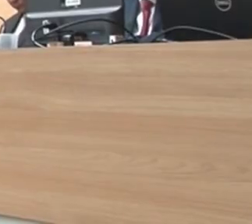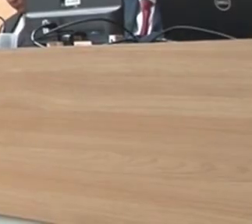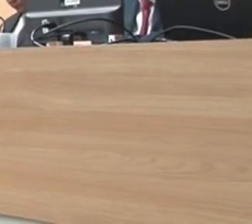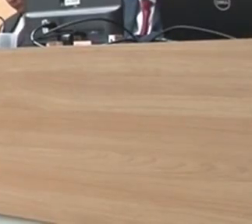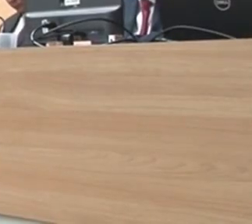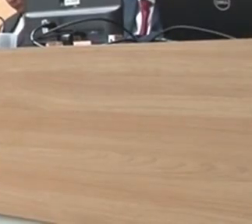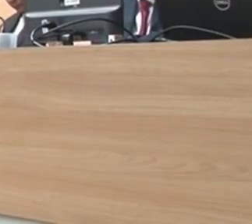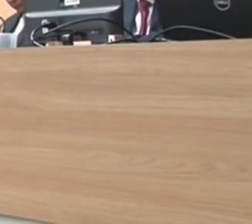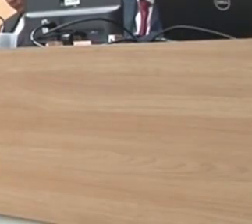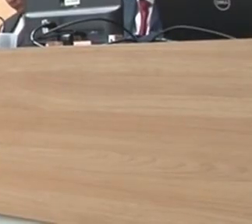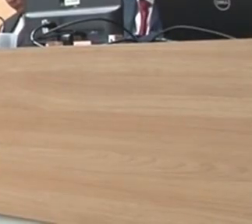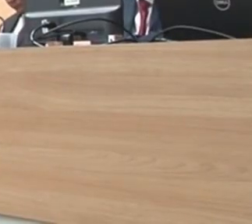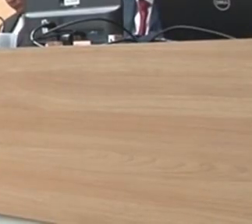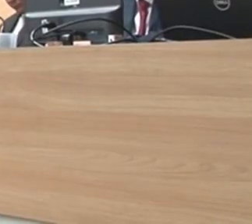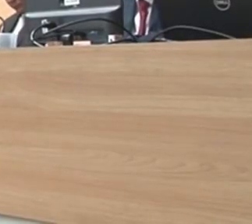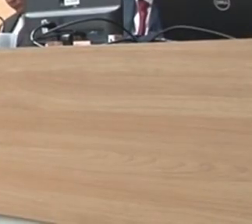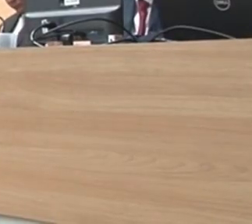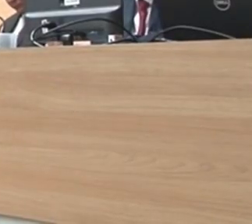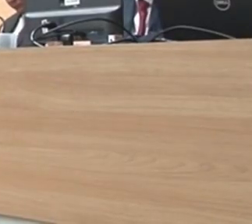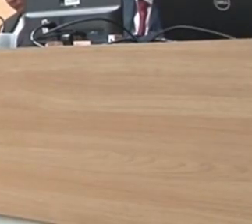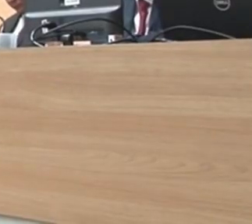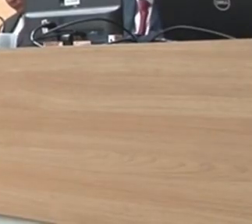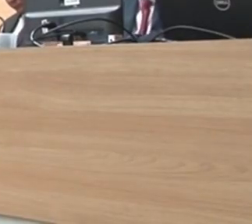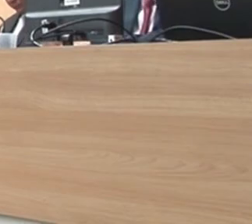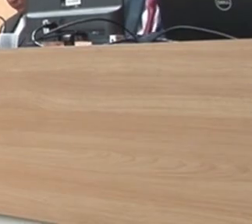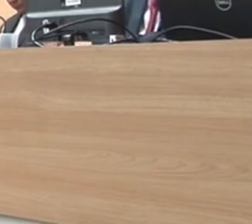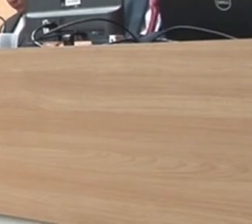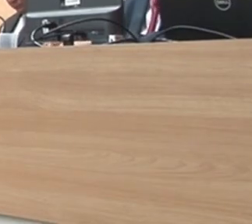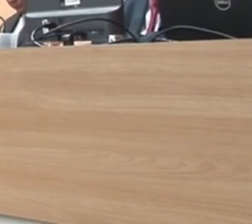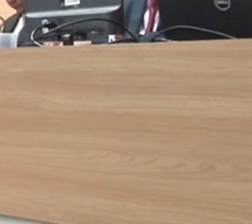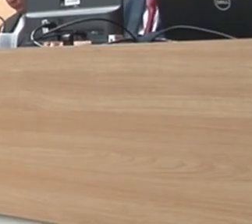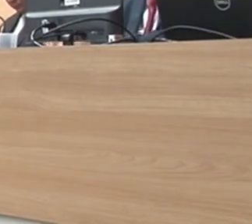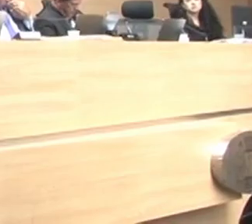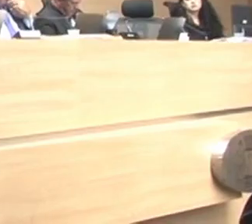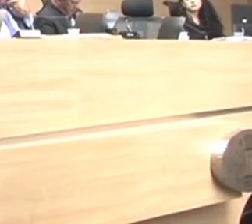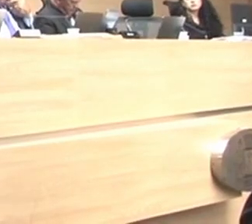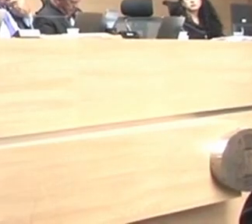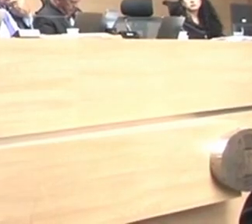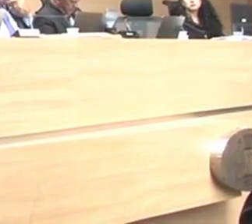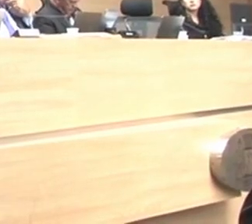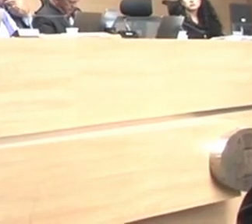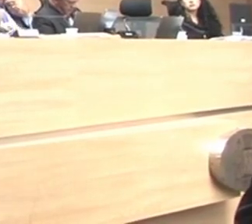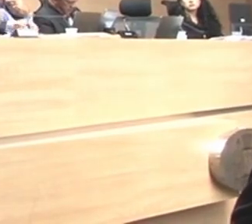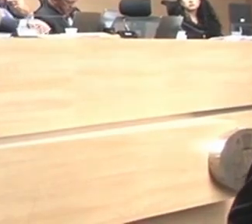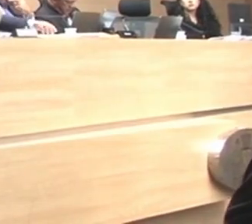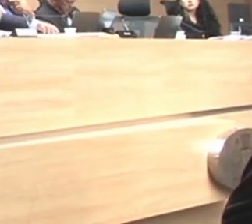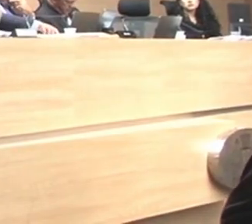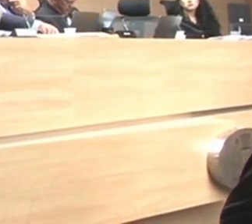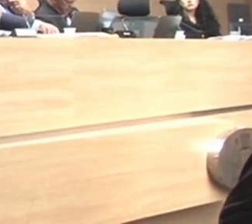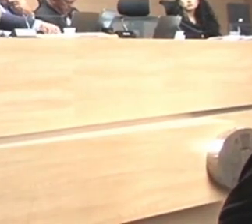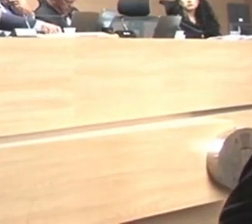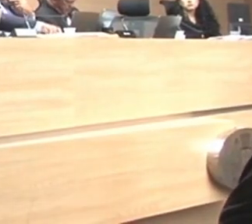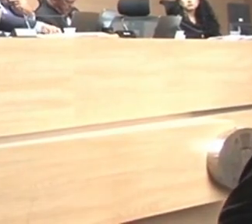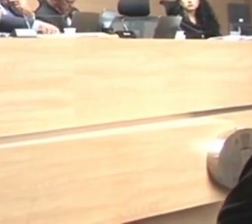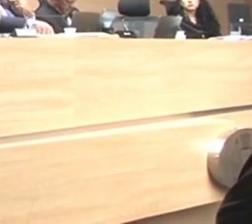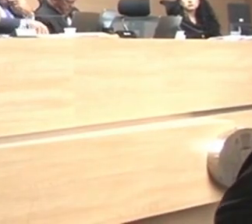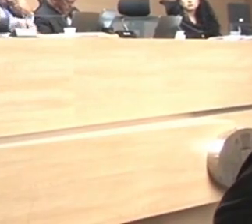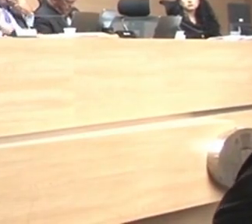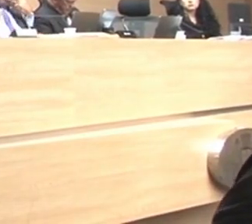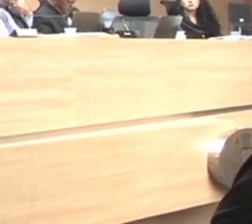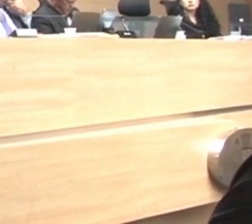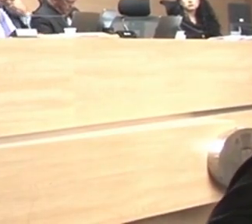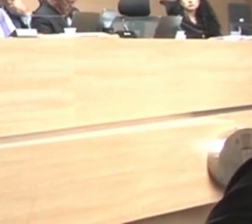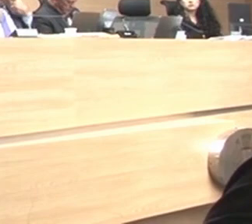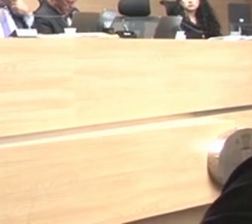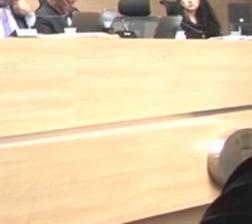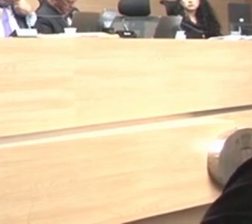Cirne ainda comentou uma proposição para que o governo do estado preveja a possibilidade de correção de erros de